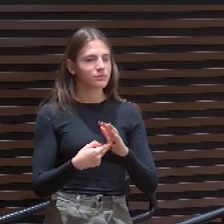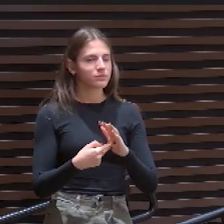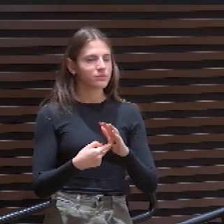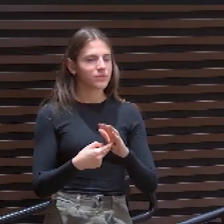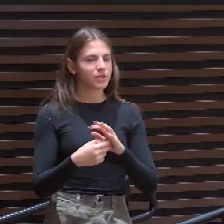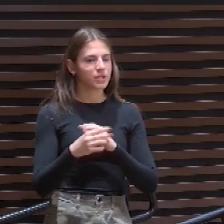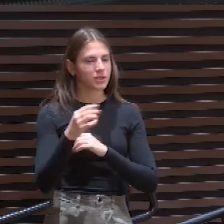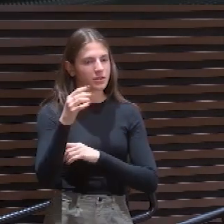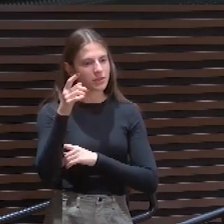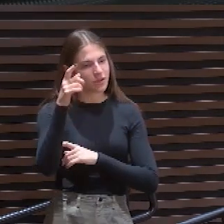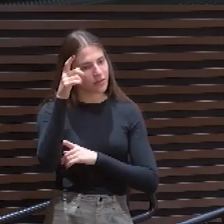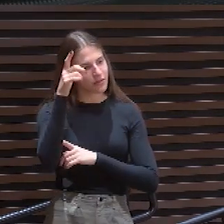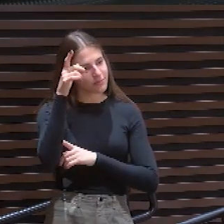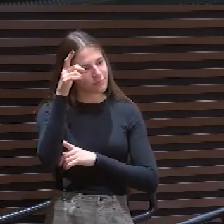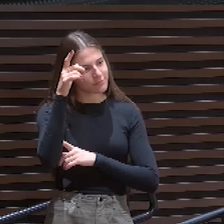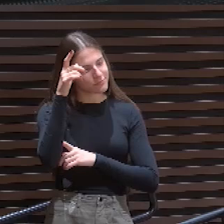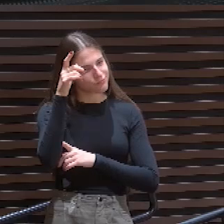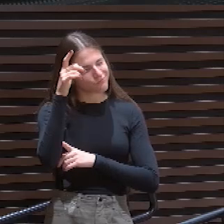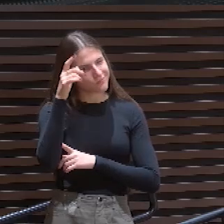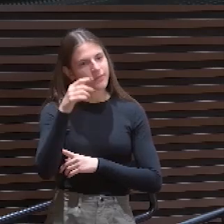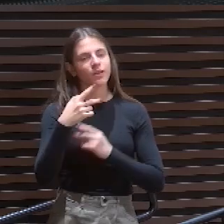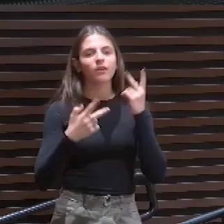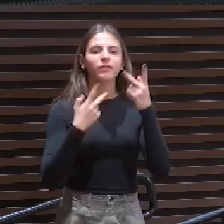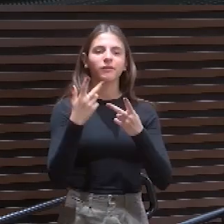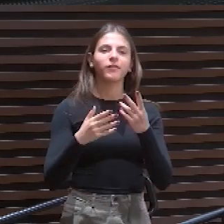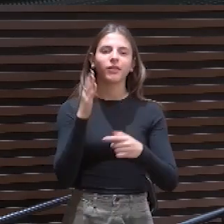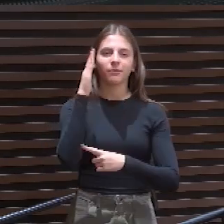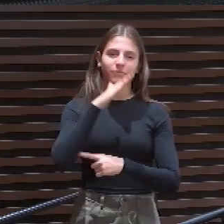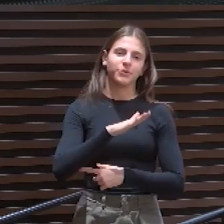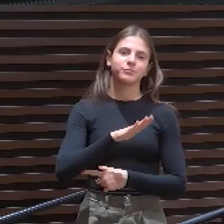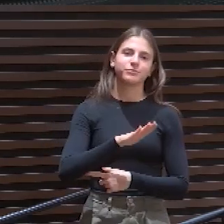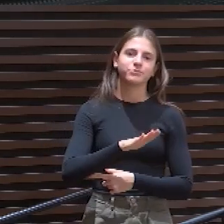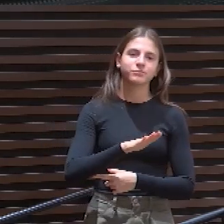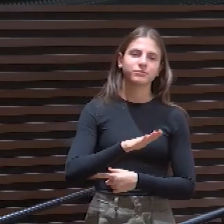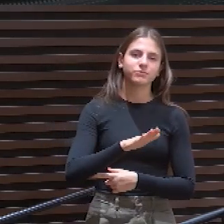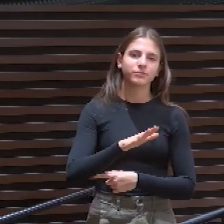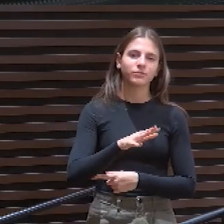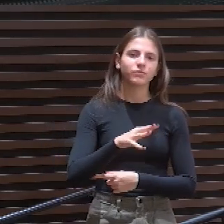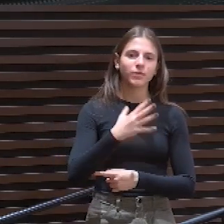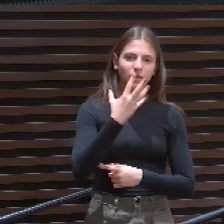Caluniador, difamador. Olha que pesado.